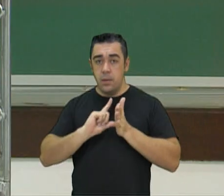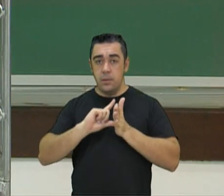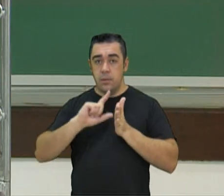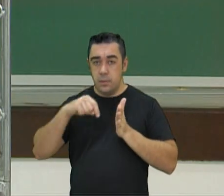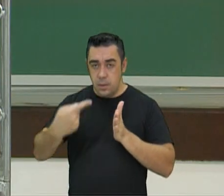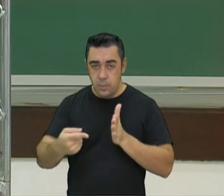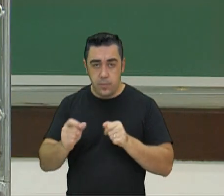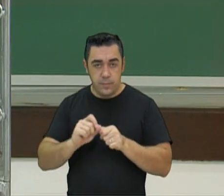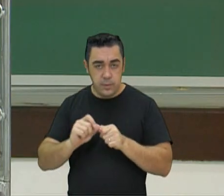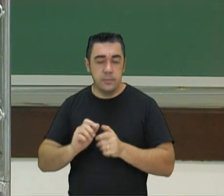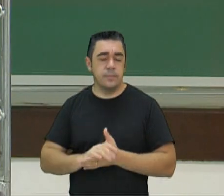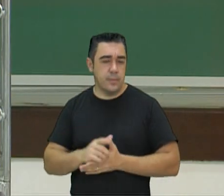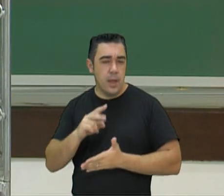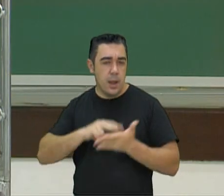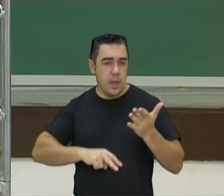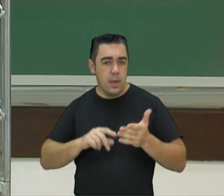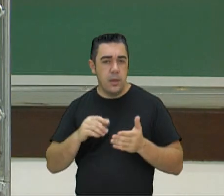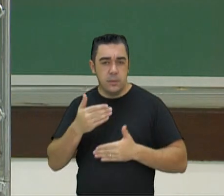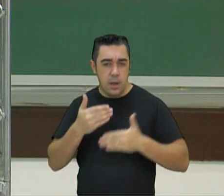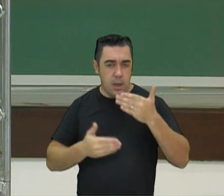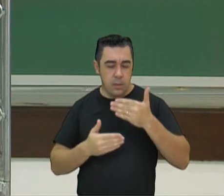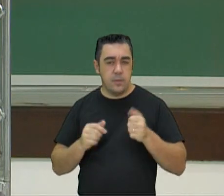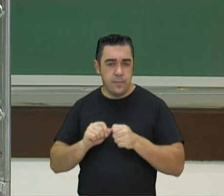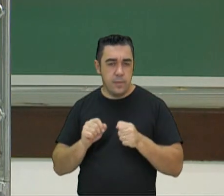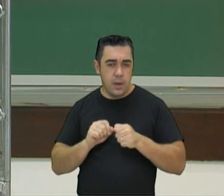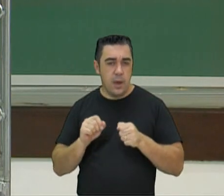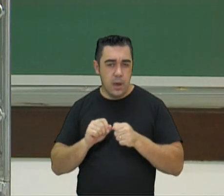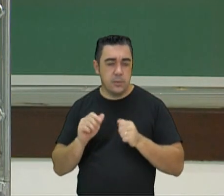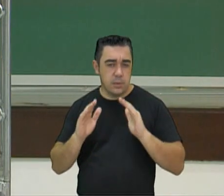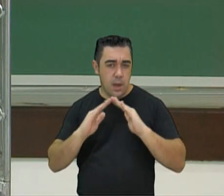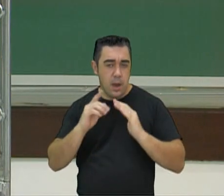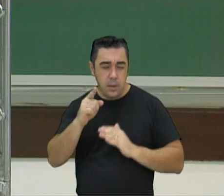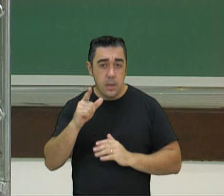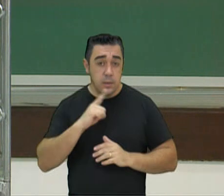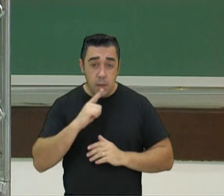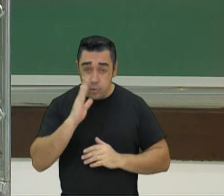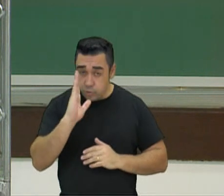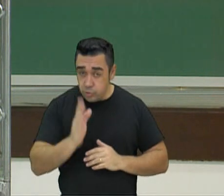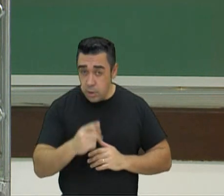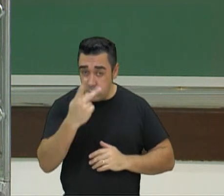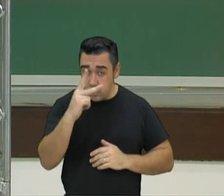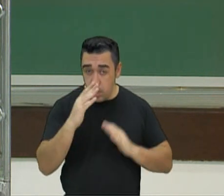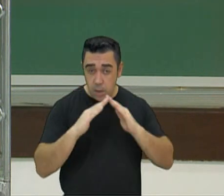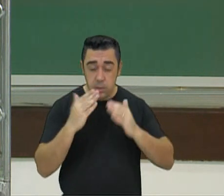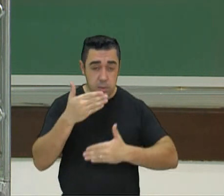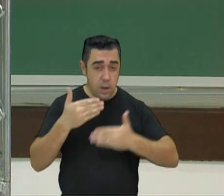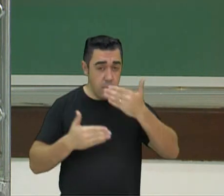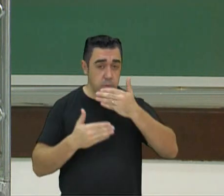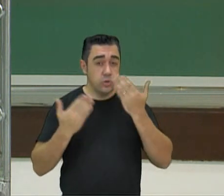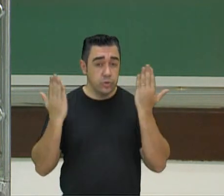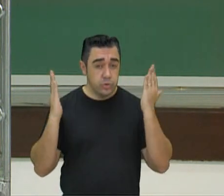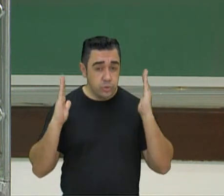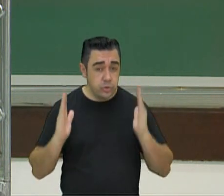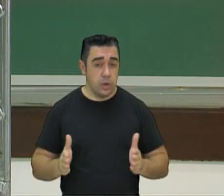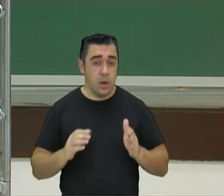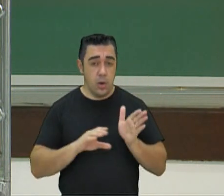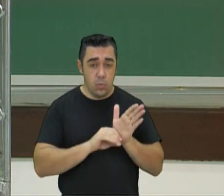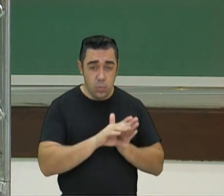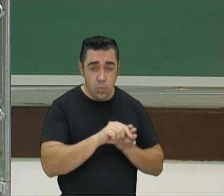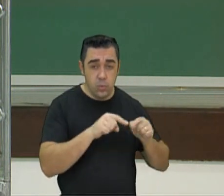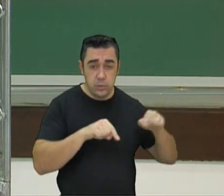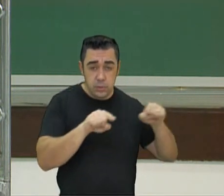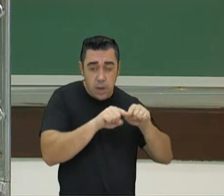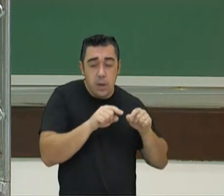da realização. Então, leiam os slides, leiam tranquilamente em casa. Vocês já tem esses slides aí, que já foi encaminhado tanto no Classroom quanto no